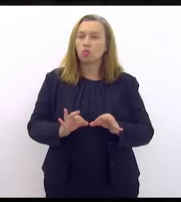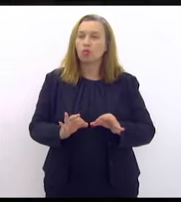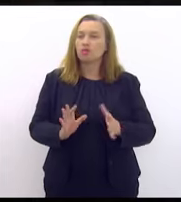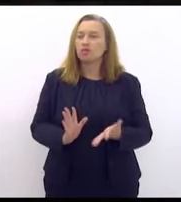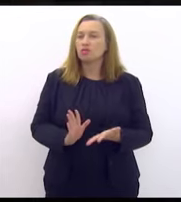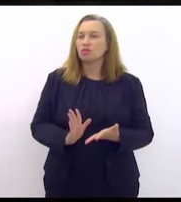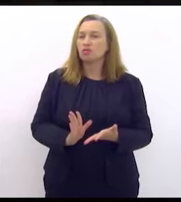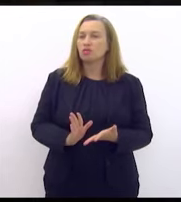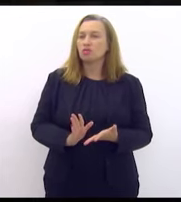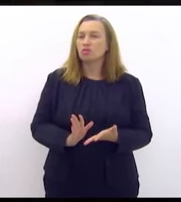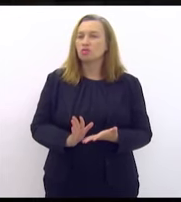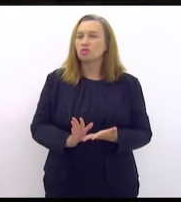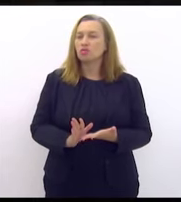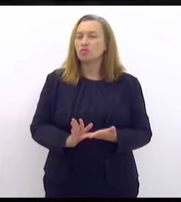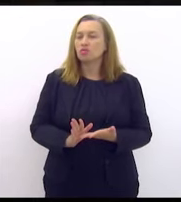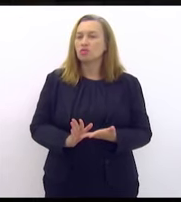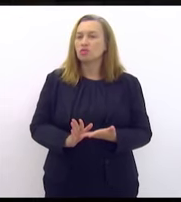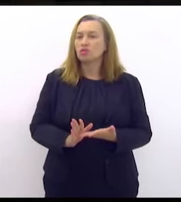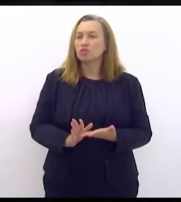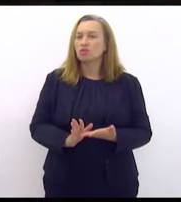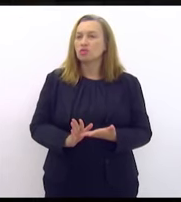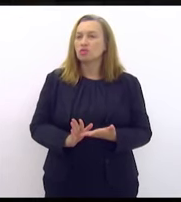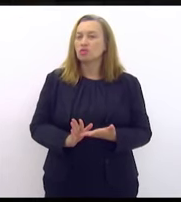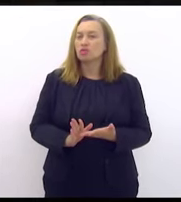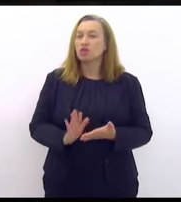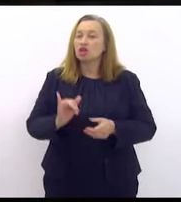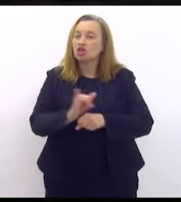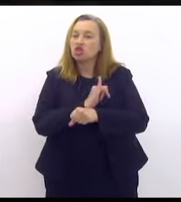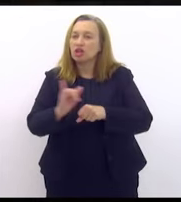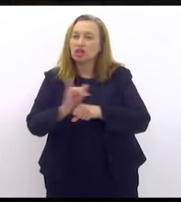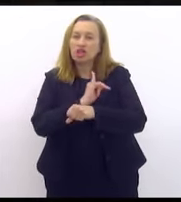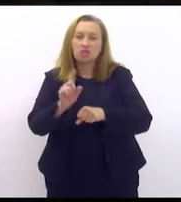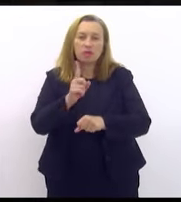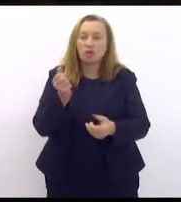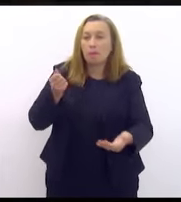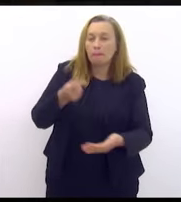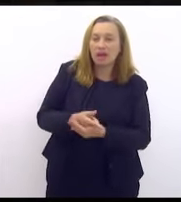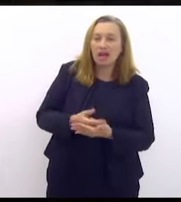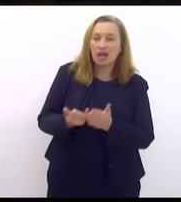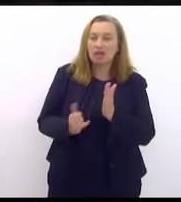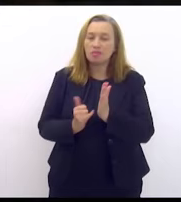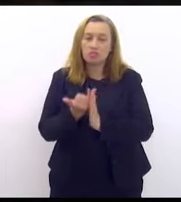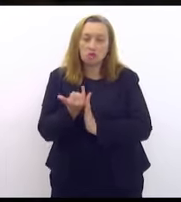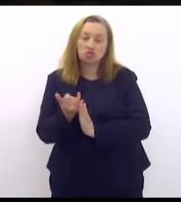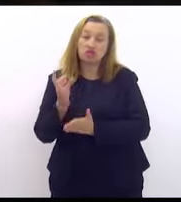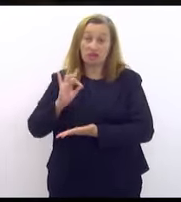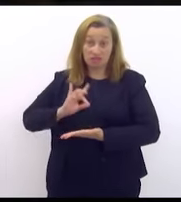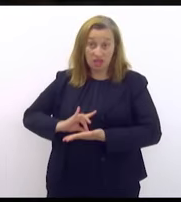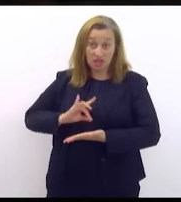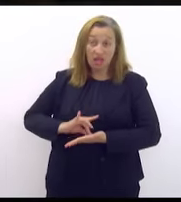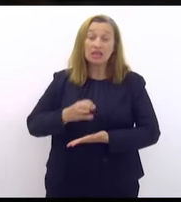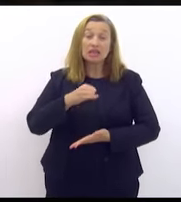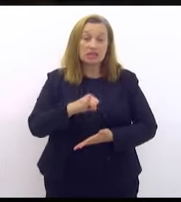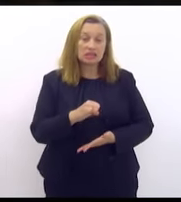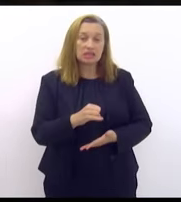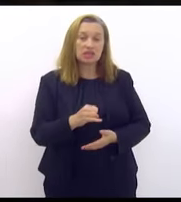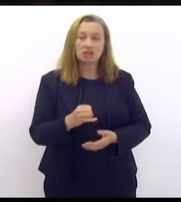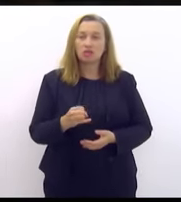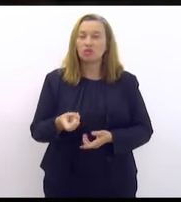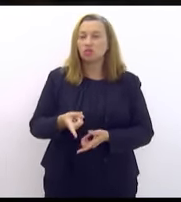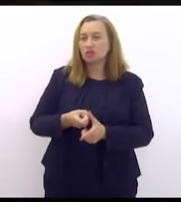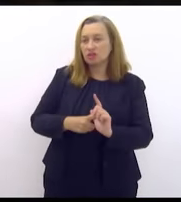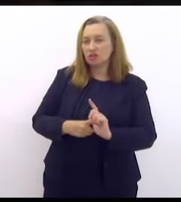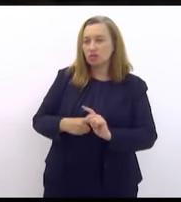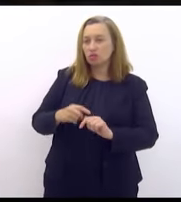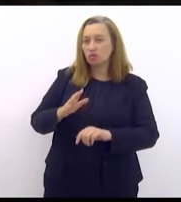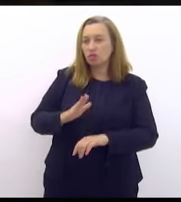artifício para não se pagar os impostos. Essa é que é a verdade. Se o devedor, quanto mais, não tiver